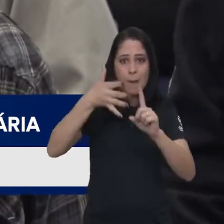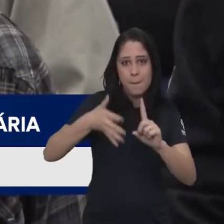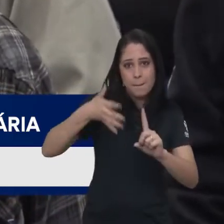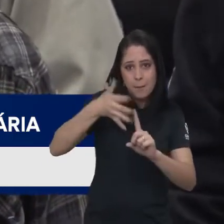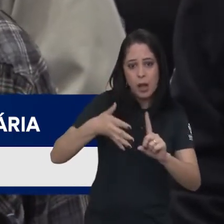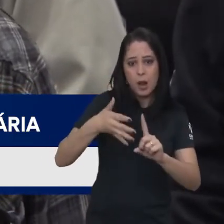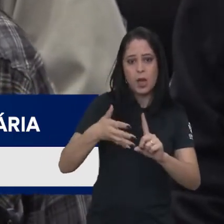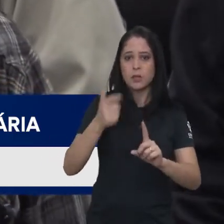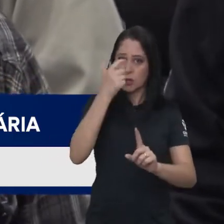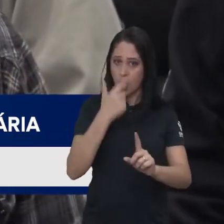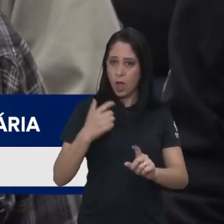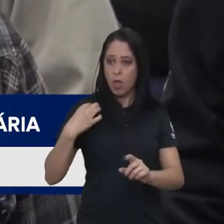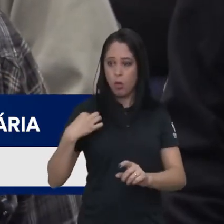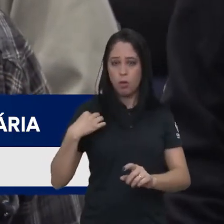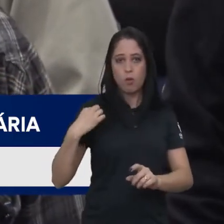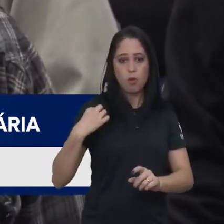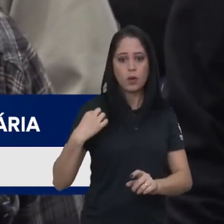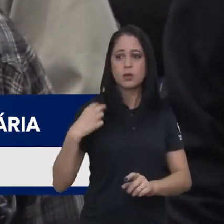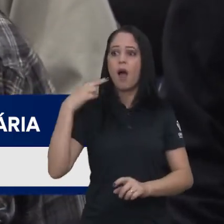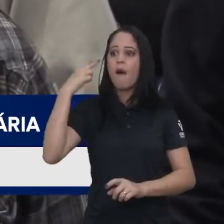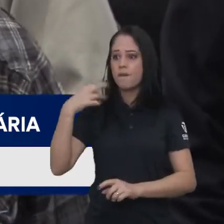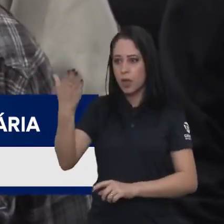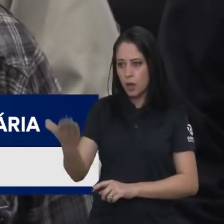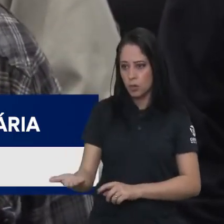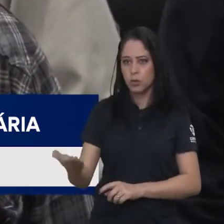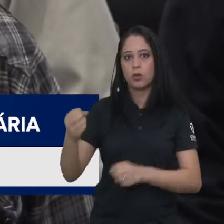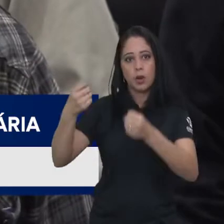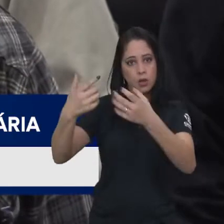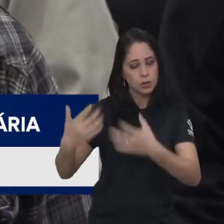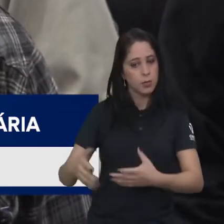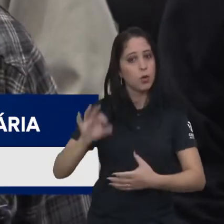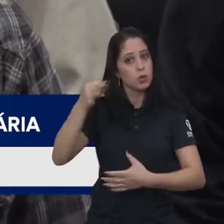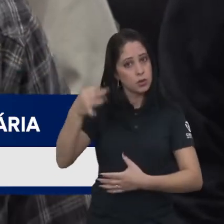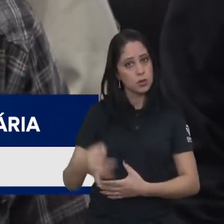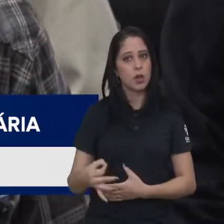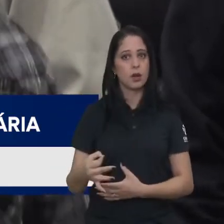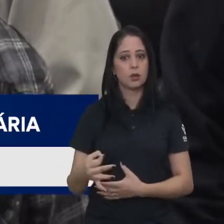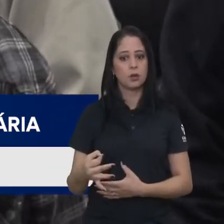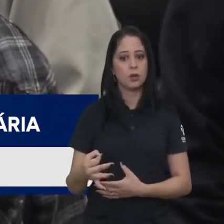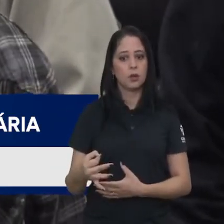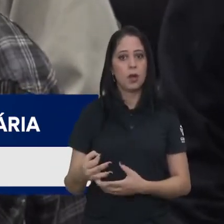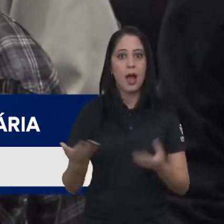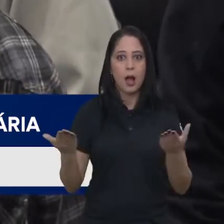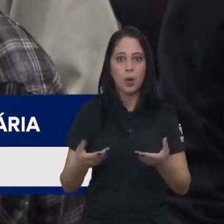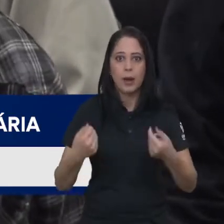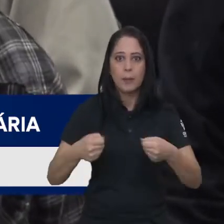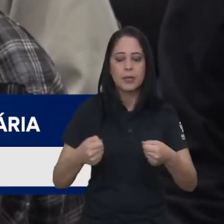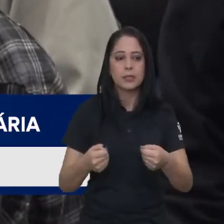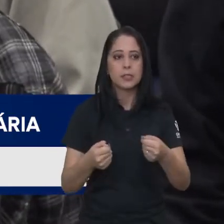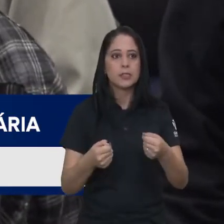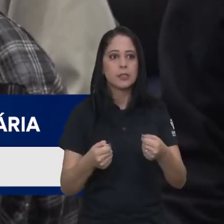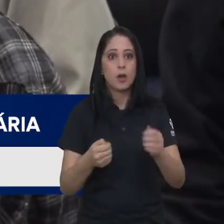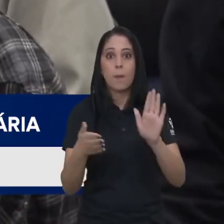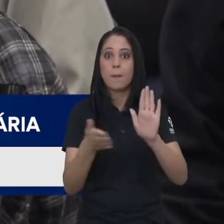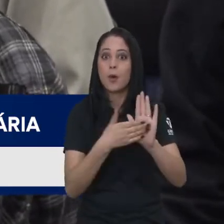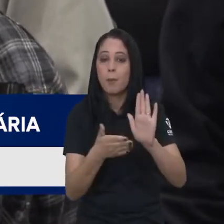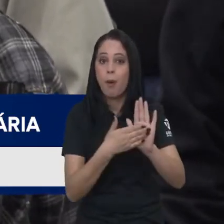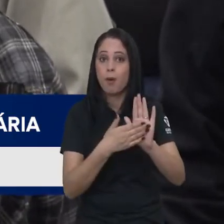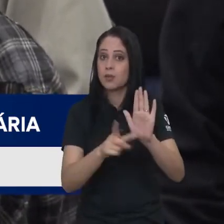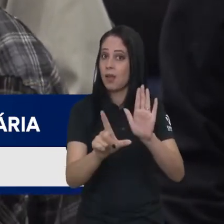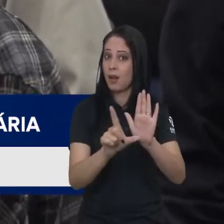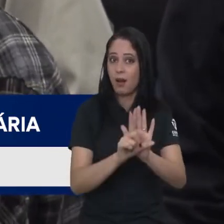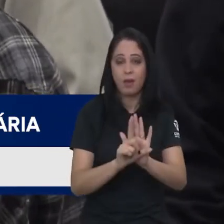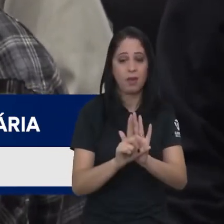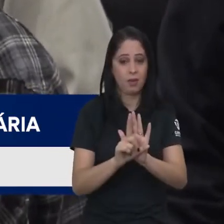nos colocamos à disposição, a vereadora falou corretamente que o que nós temos que ter agora é um plano, nós temos que ter uma lei,